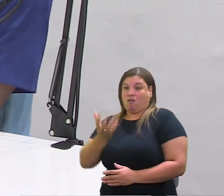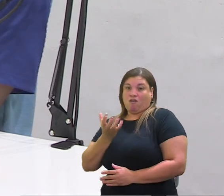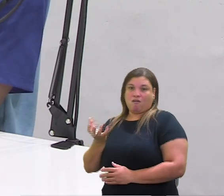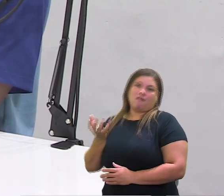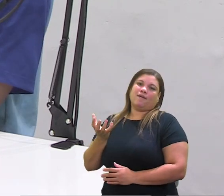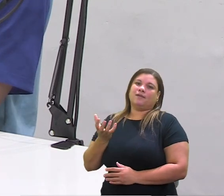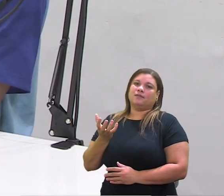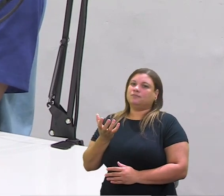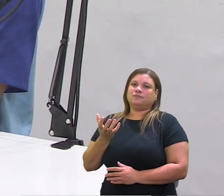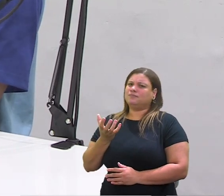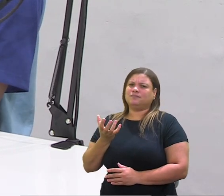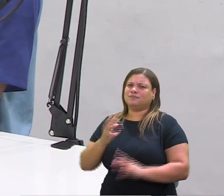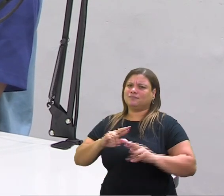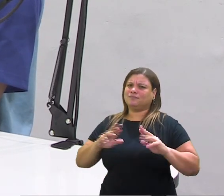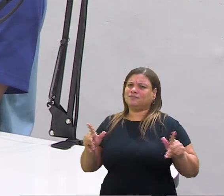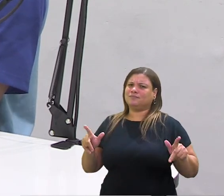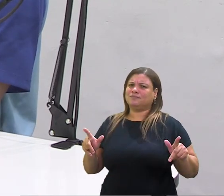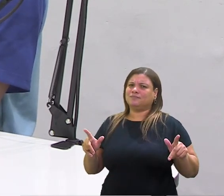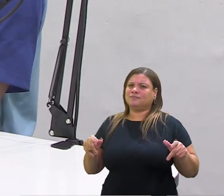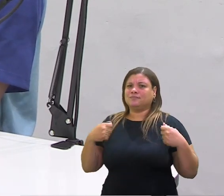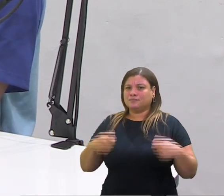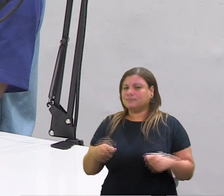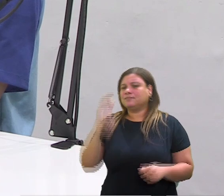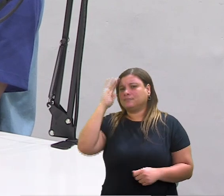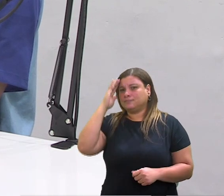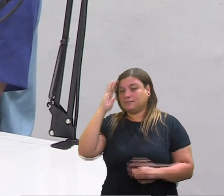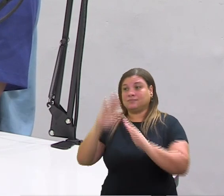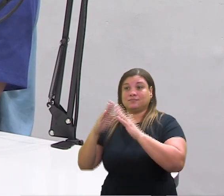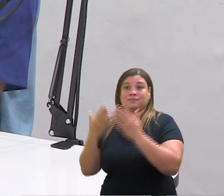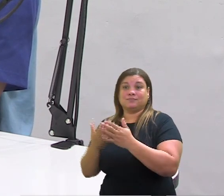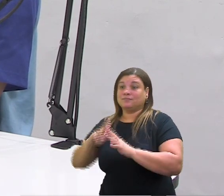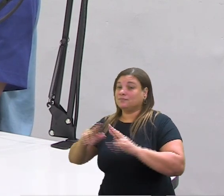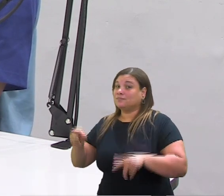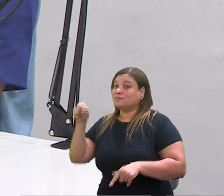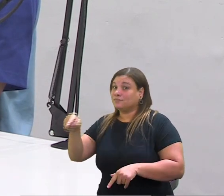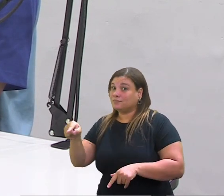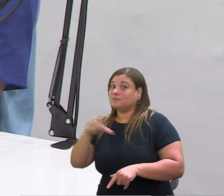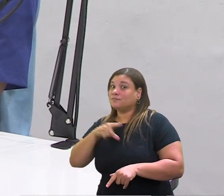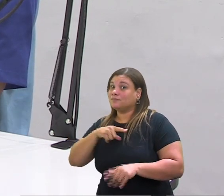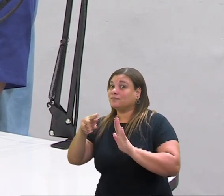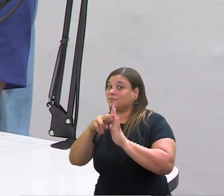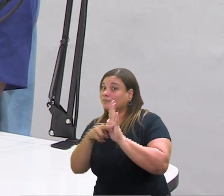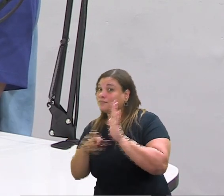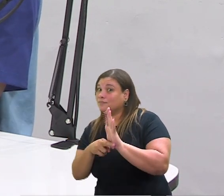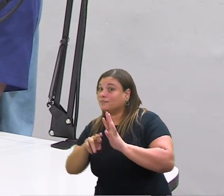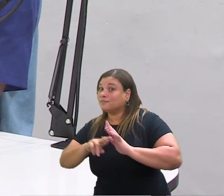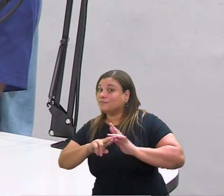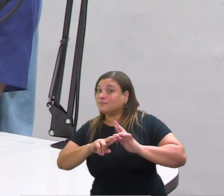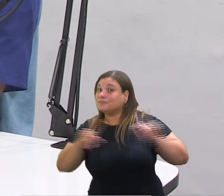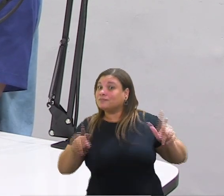sexto ano para baixo, tem mais esse caso do aluno